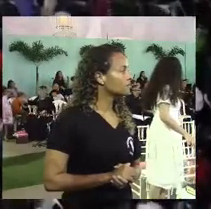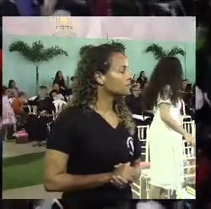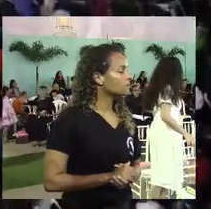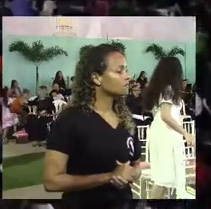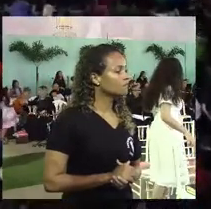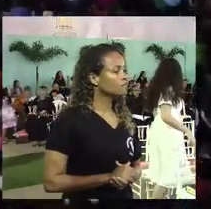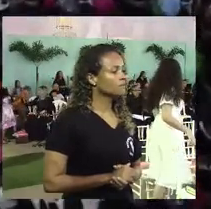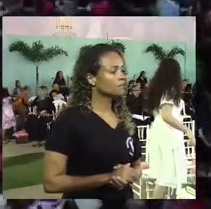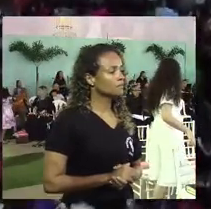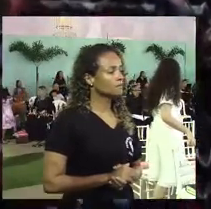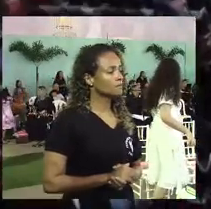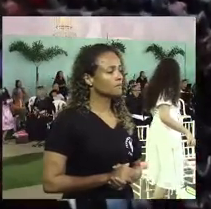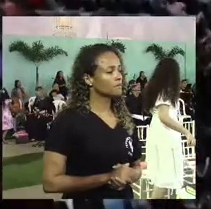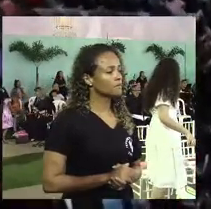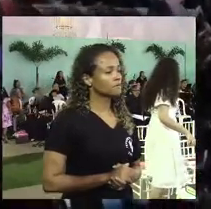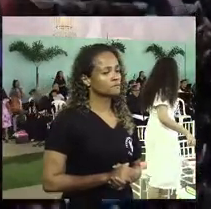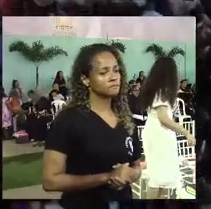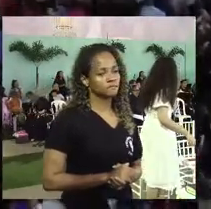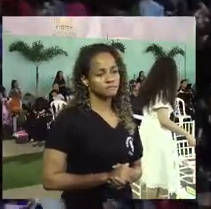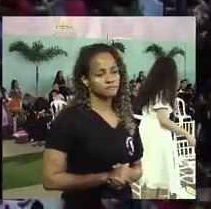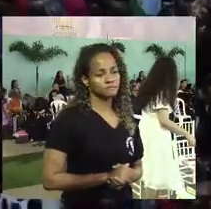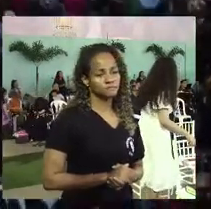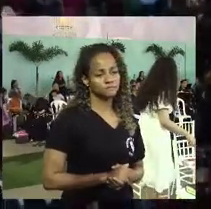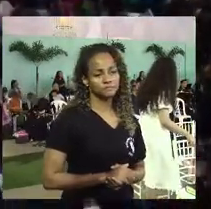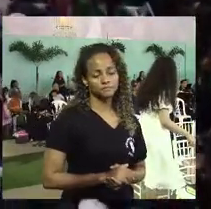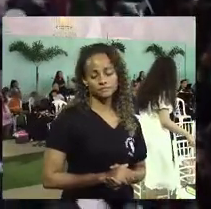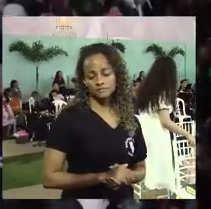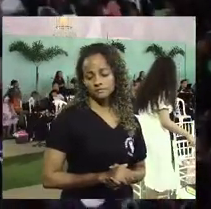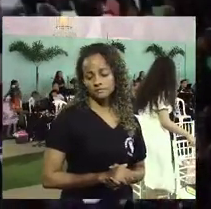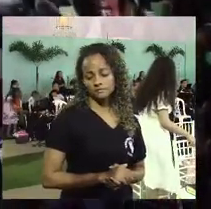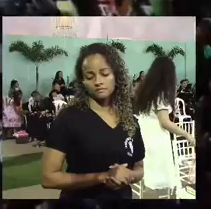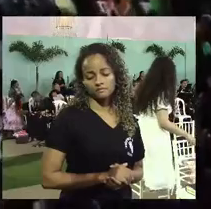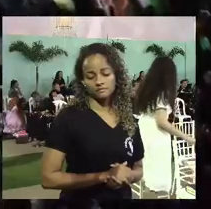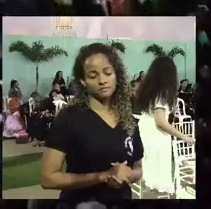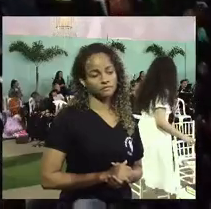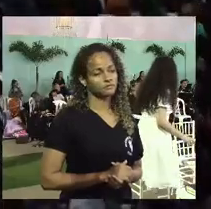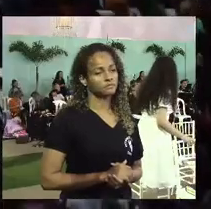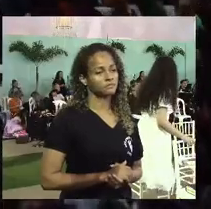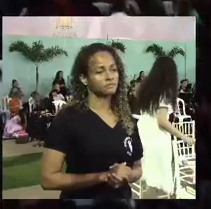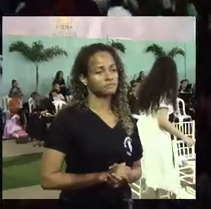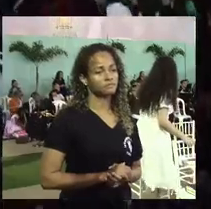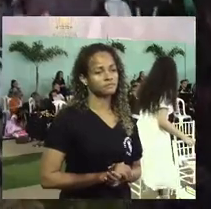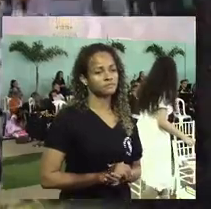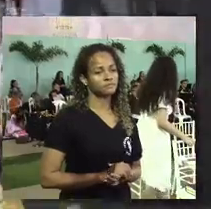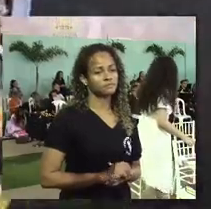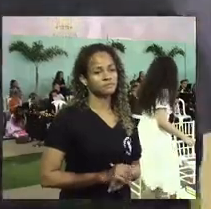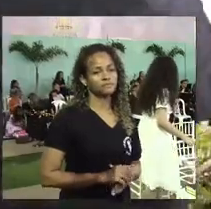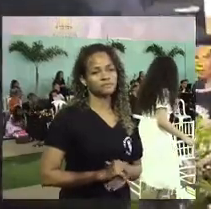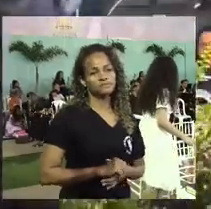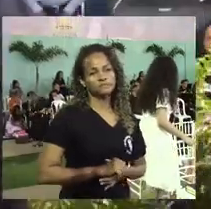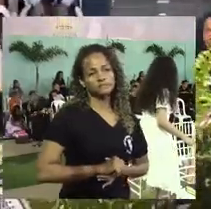volta de Jesus por favor que fala do céu por favor alguma coisa do arrebatamento